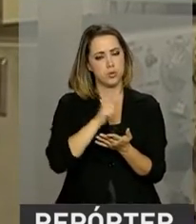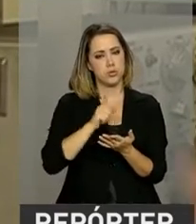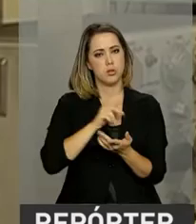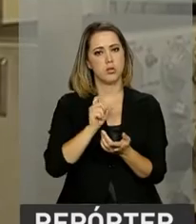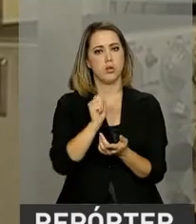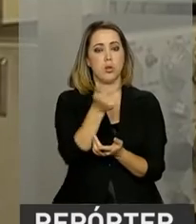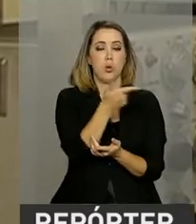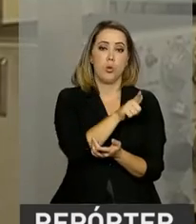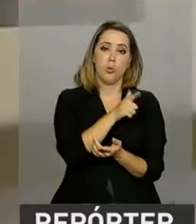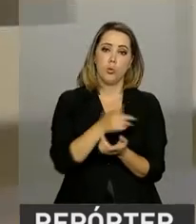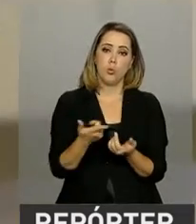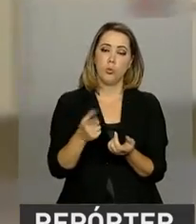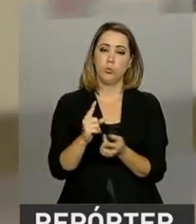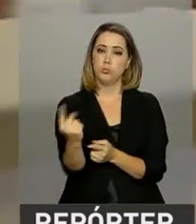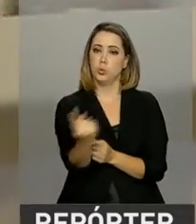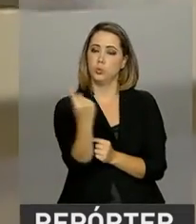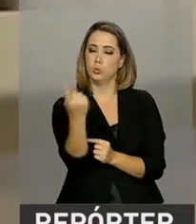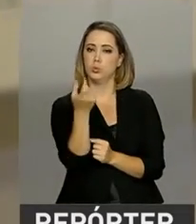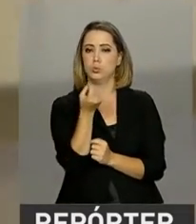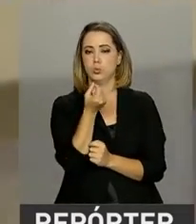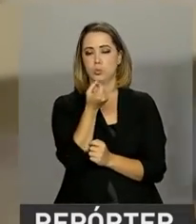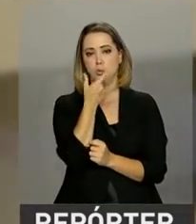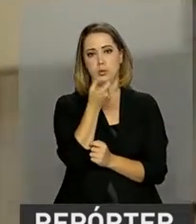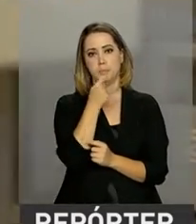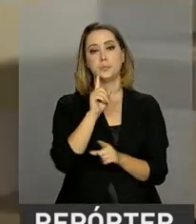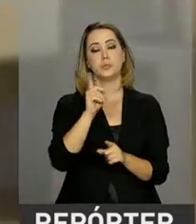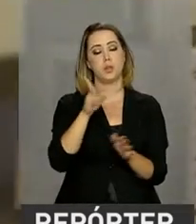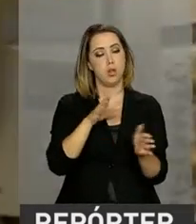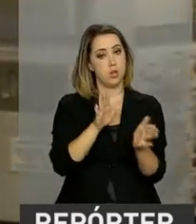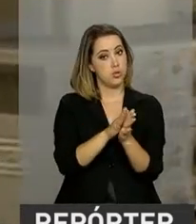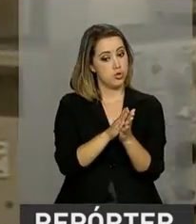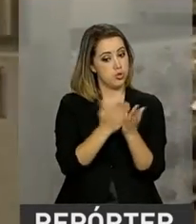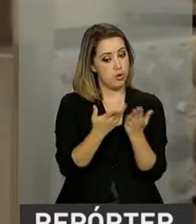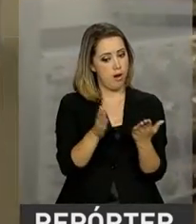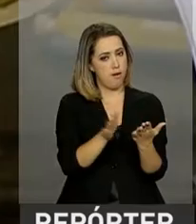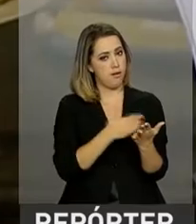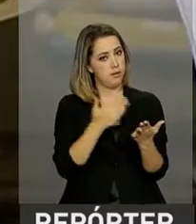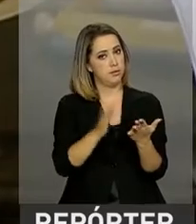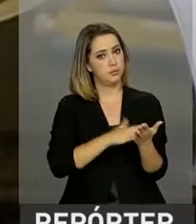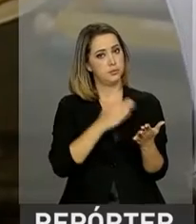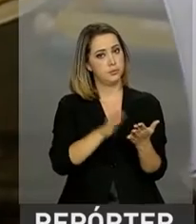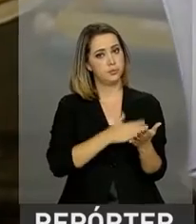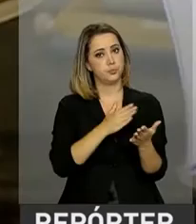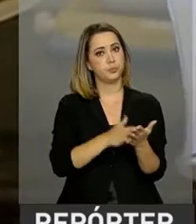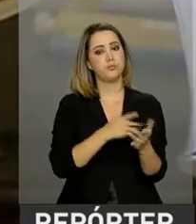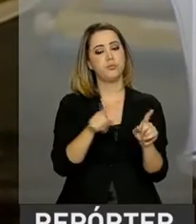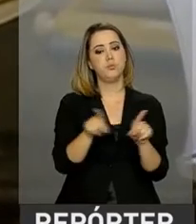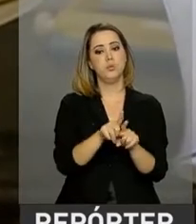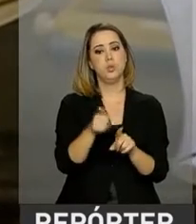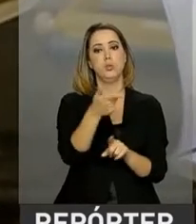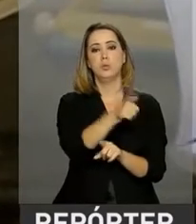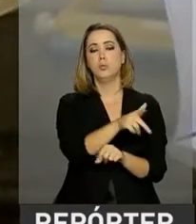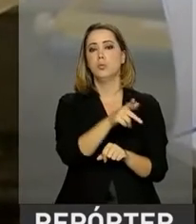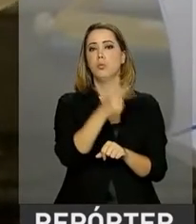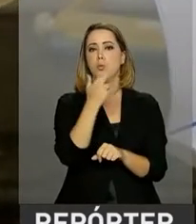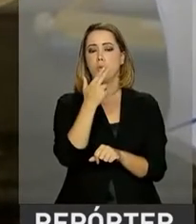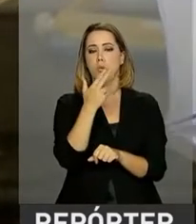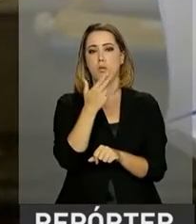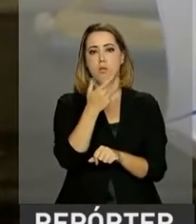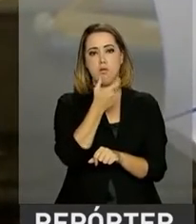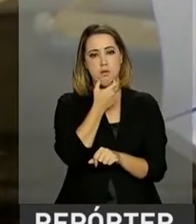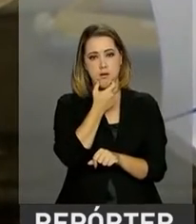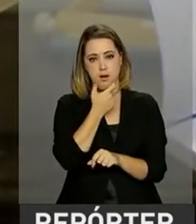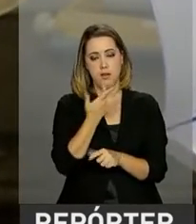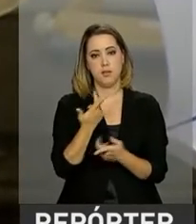ousadas e sozinho a pesquisa gerou até livro a obra foi publicada por uma editora estrangeira inglês e não